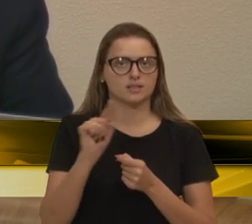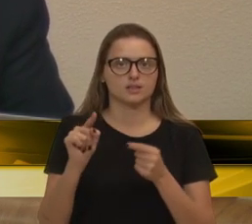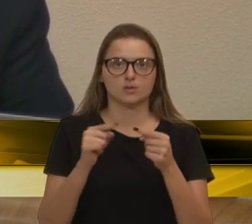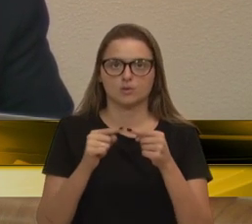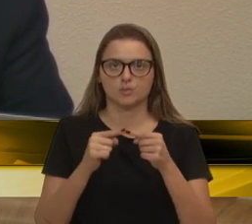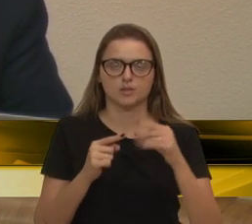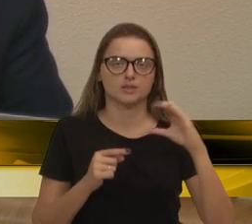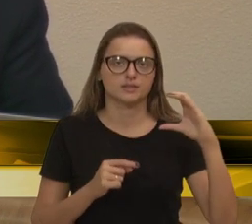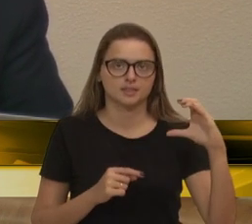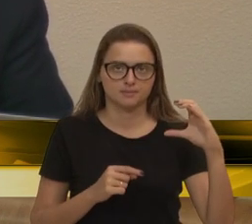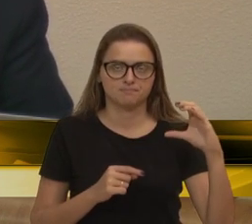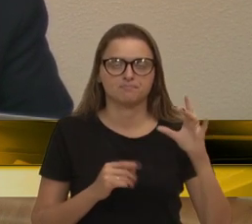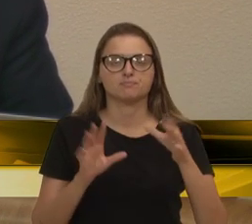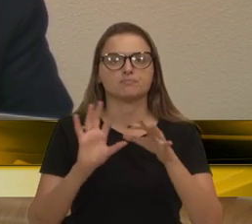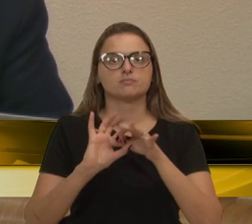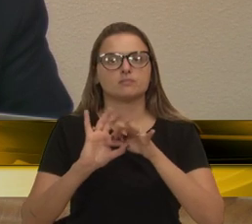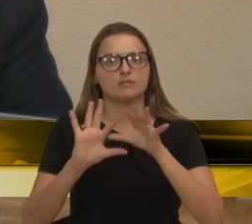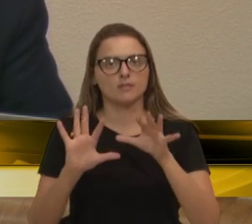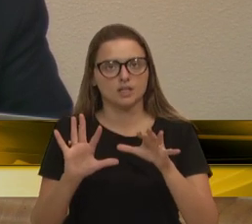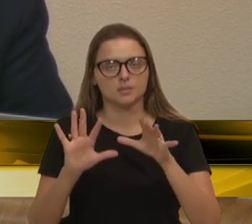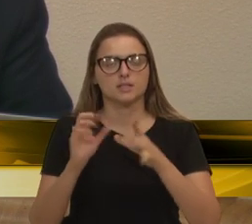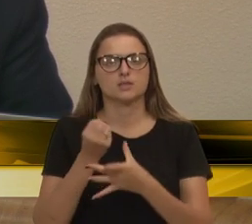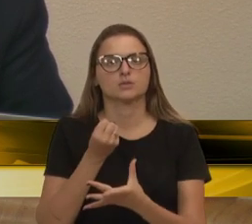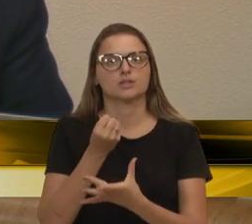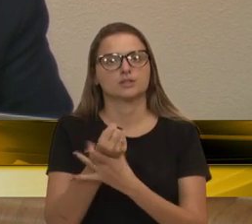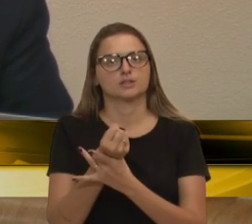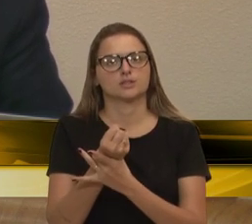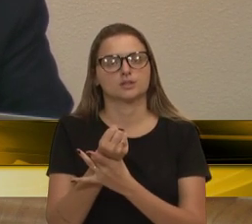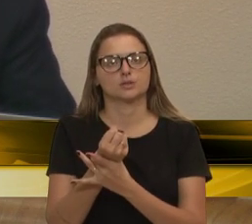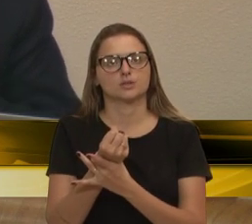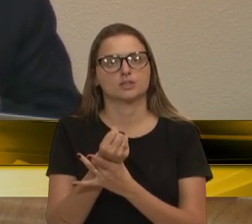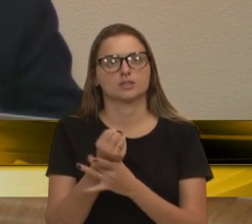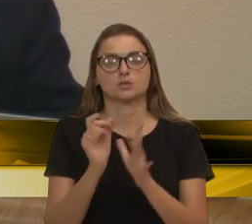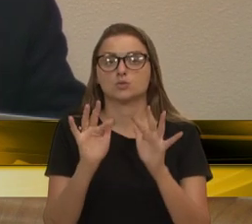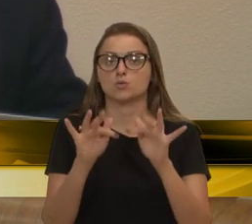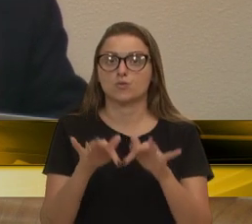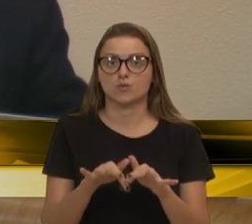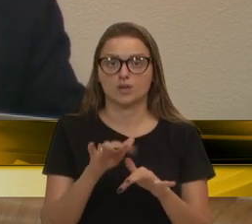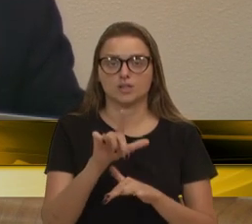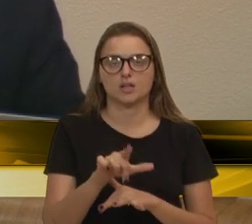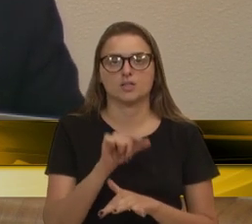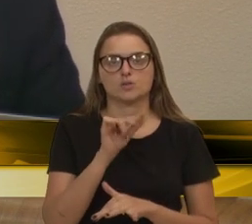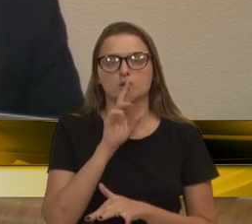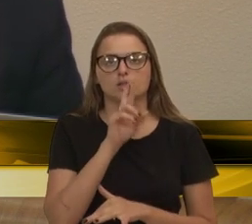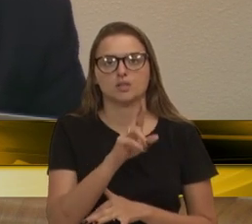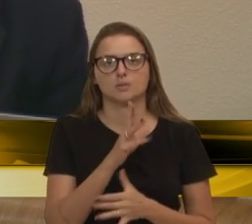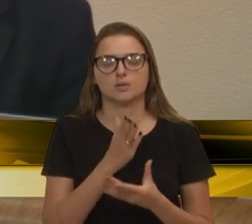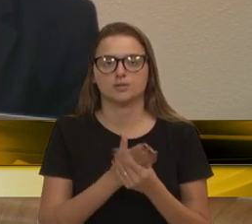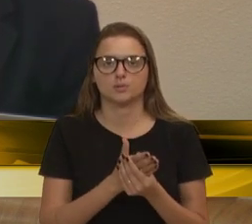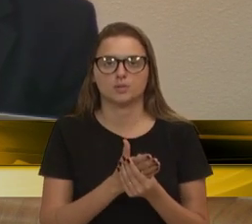C. A concessão da segurança para o fim de cassar a decisão atacada das folhas